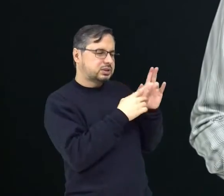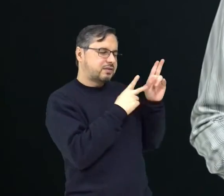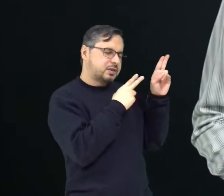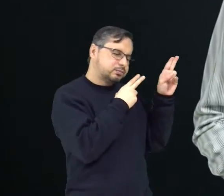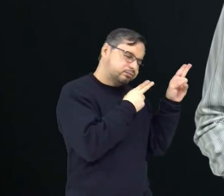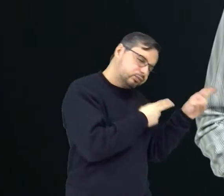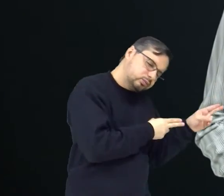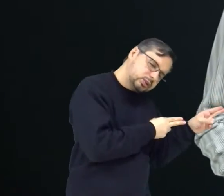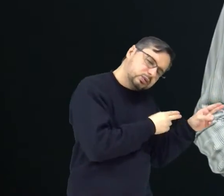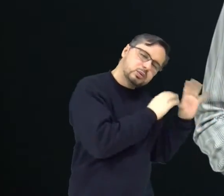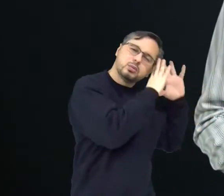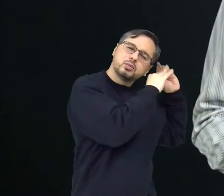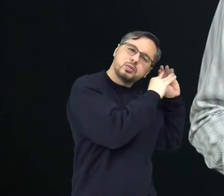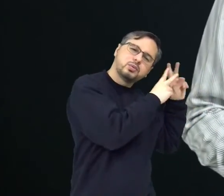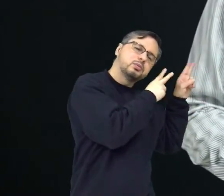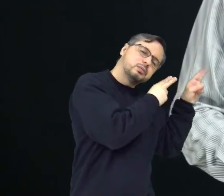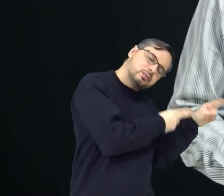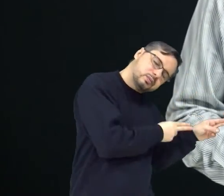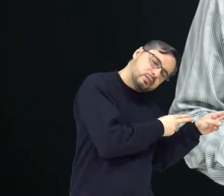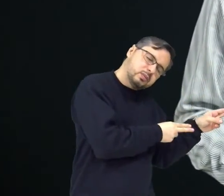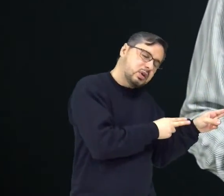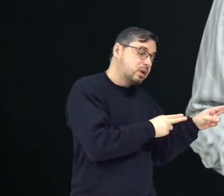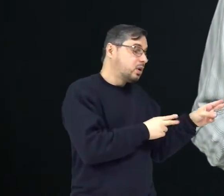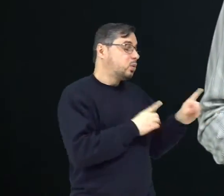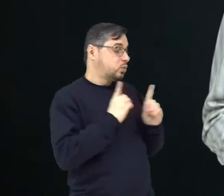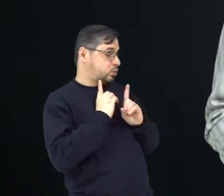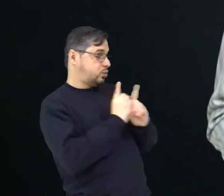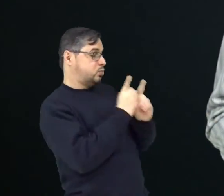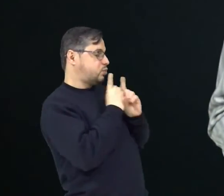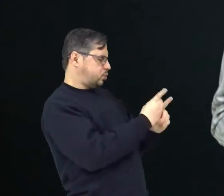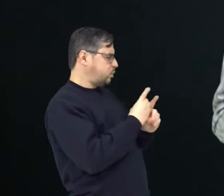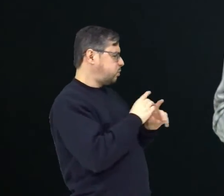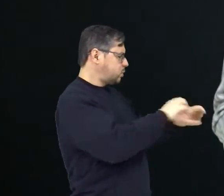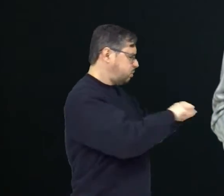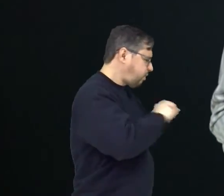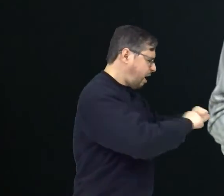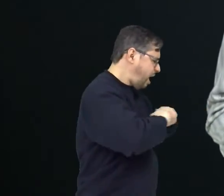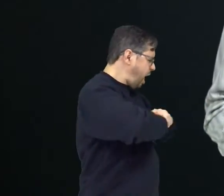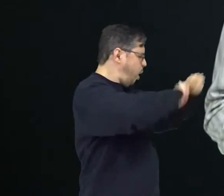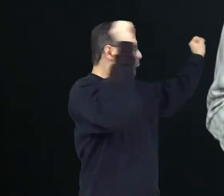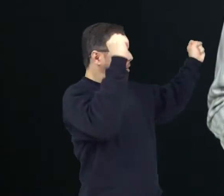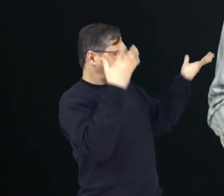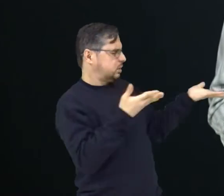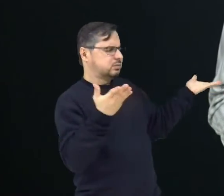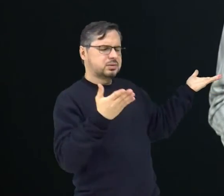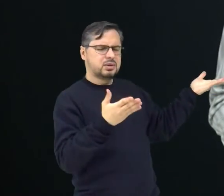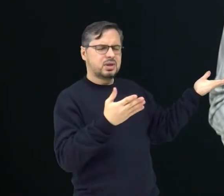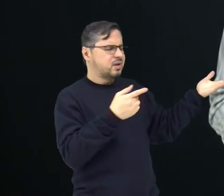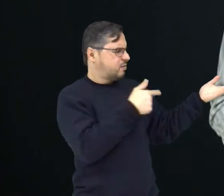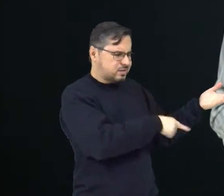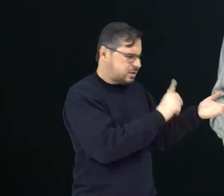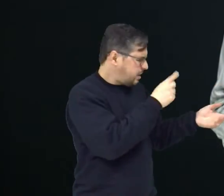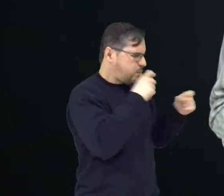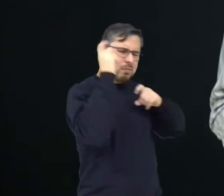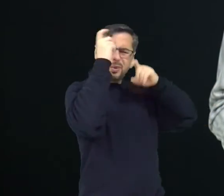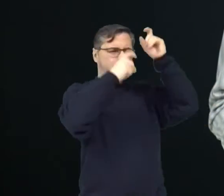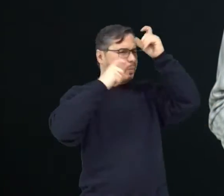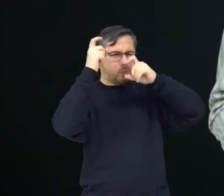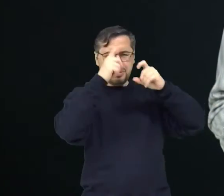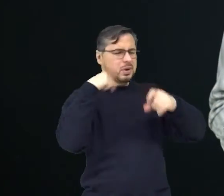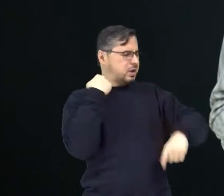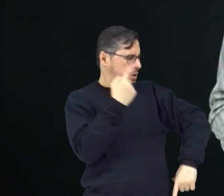um travesseiro. Os discípulos o acordaram e clamaram: Mestre, não te importa